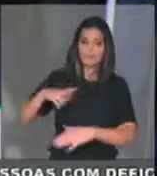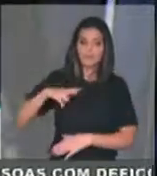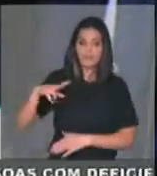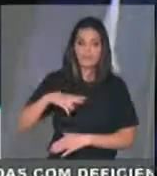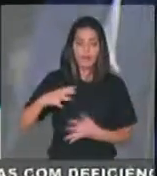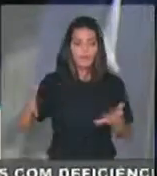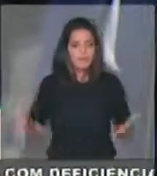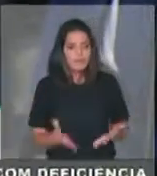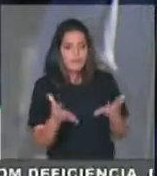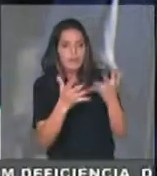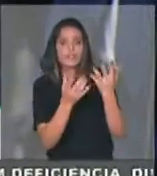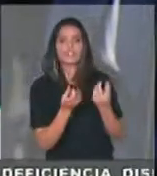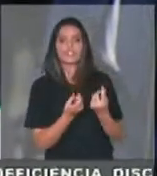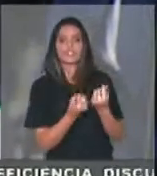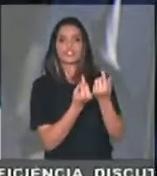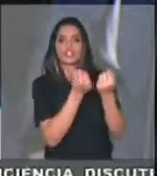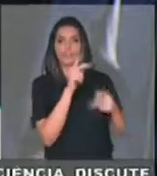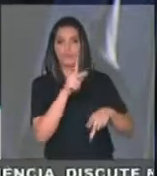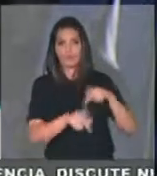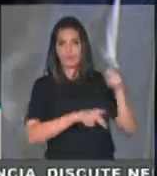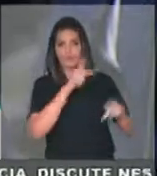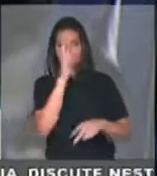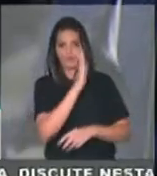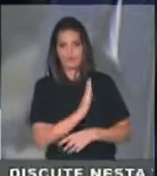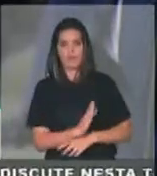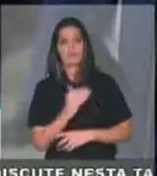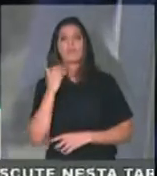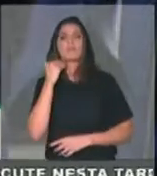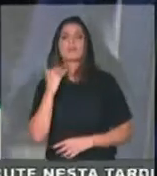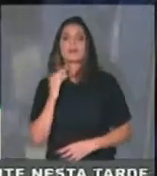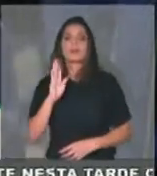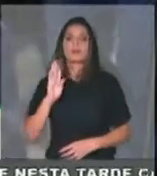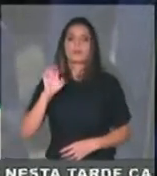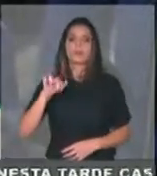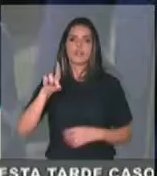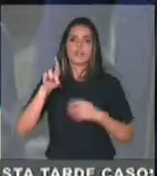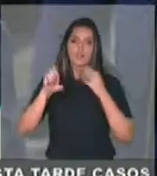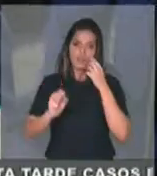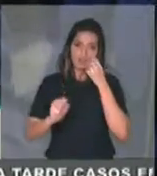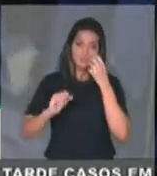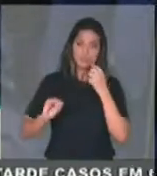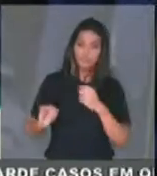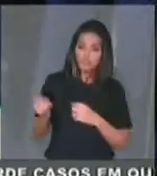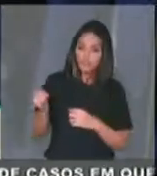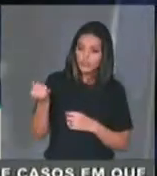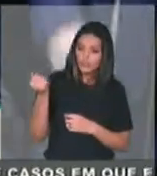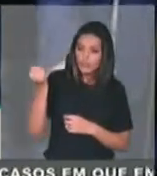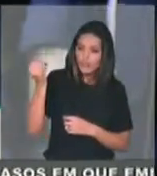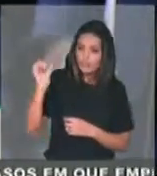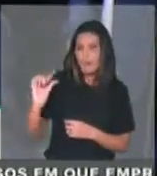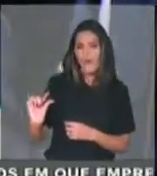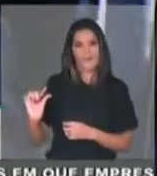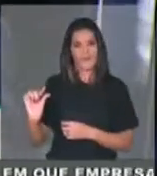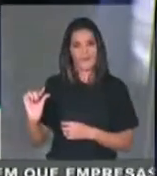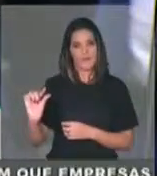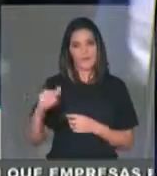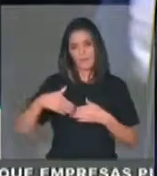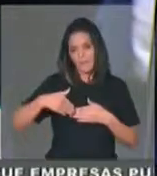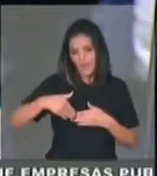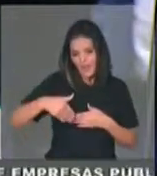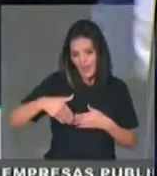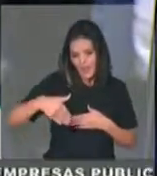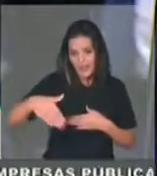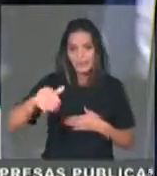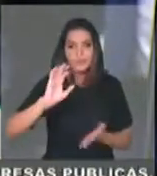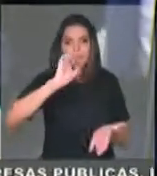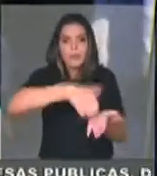com dinheiro do povo brasileiro através do BNDES a juros baixíssimos, dando longo prazo para pagamento